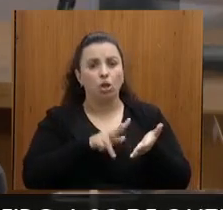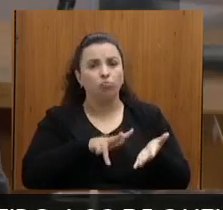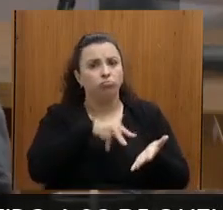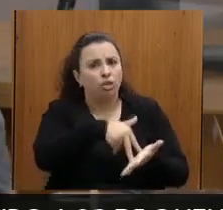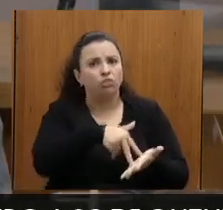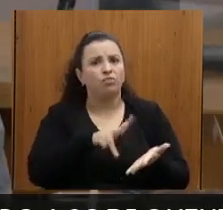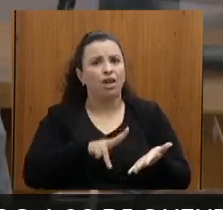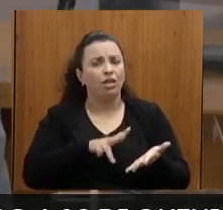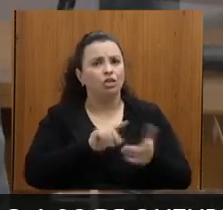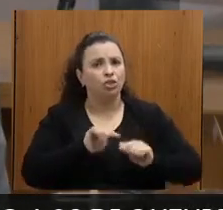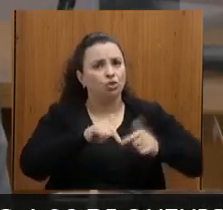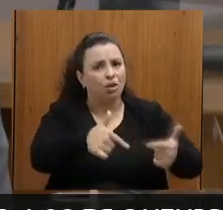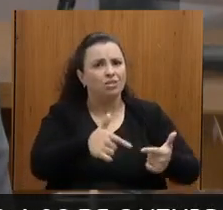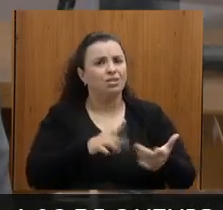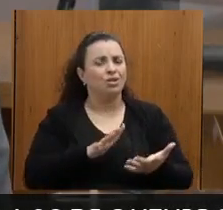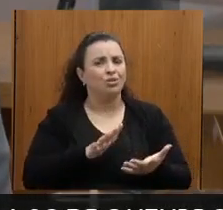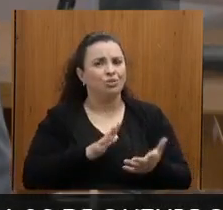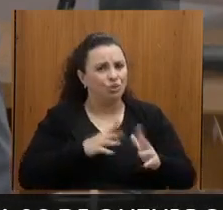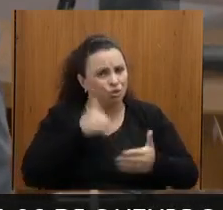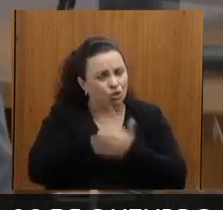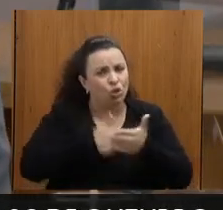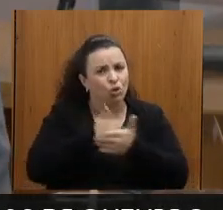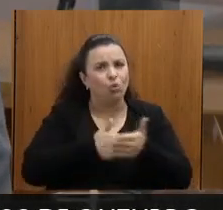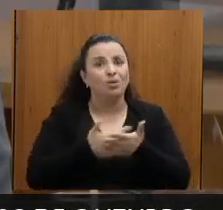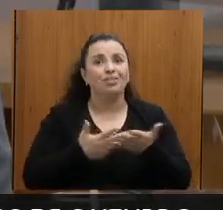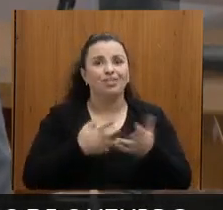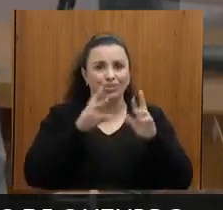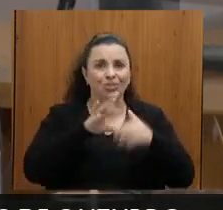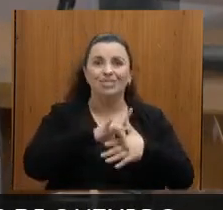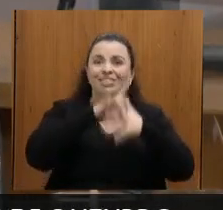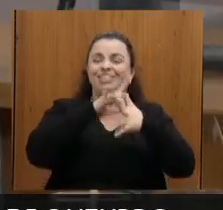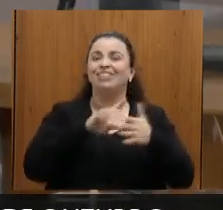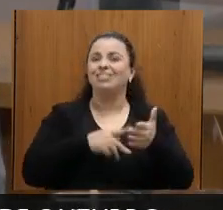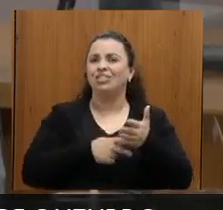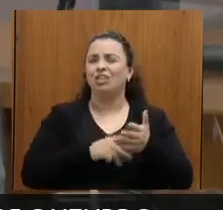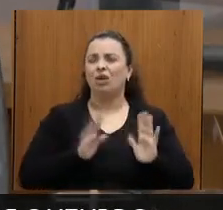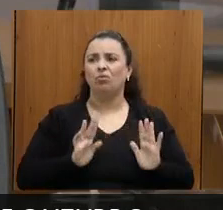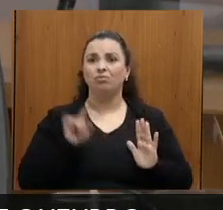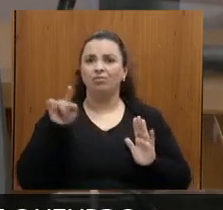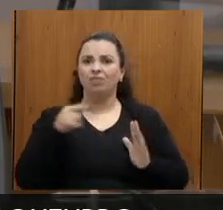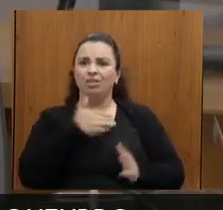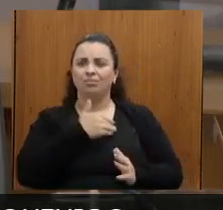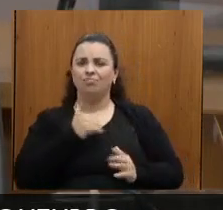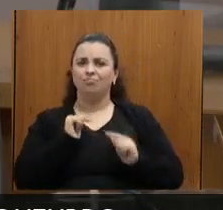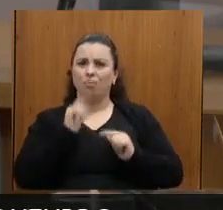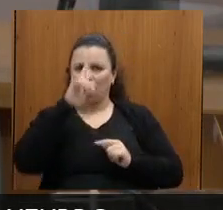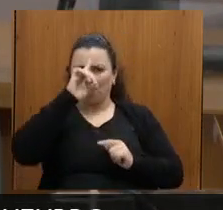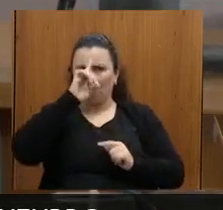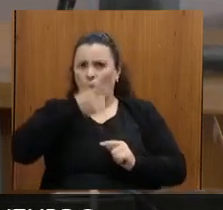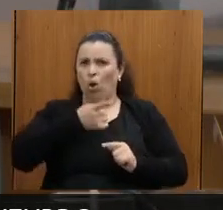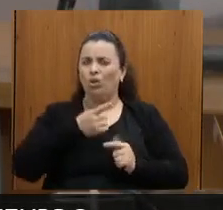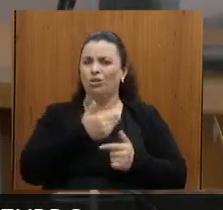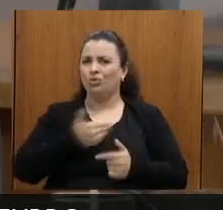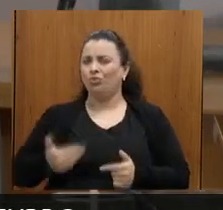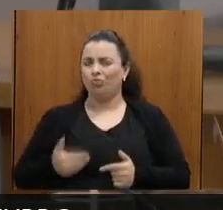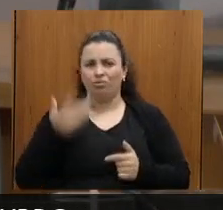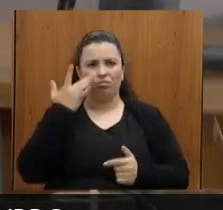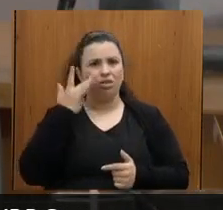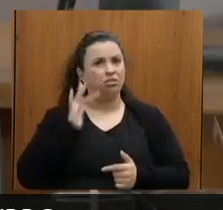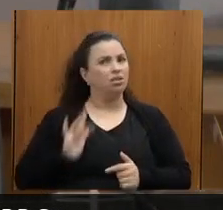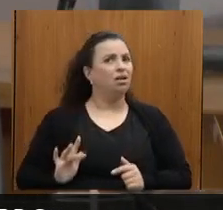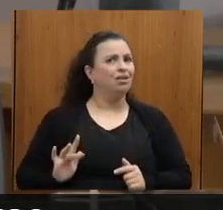de luta dos próprios dirigentes sindicais. Então, à medida do governo, ela causou aí uma estranheza. Estaria o governo promovendo algum tipo de